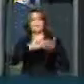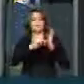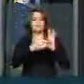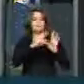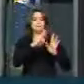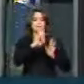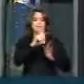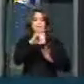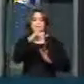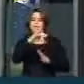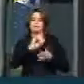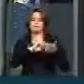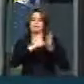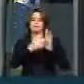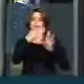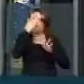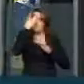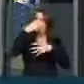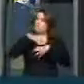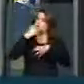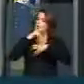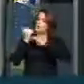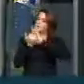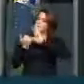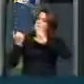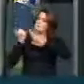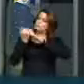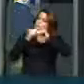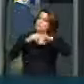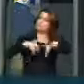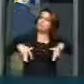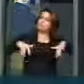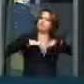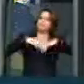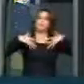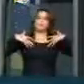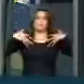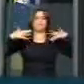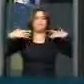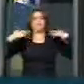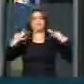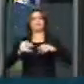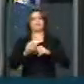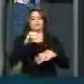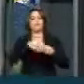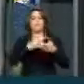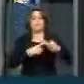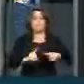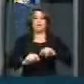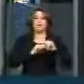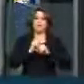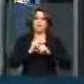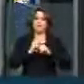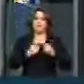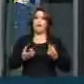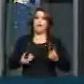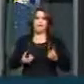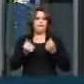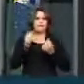bispo significa um afortunado que atingiu a plenitude sacerdotal. Contudo, nesse caso, fortuna